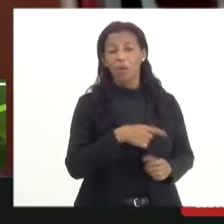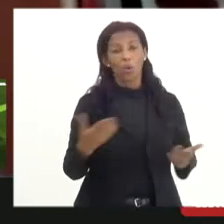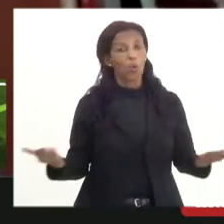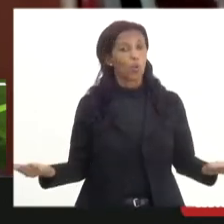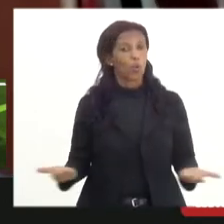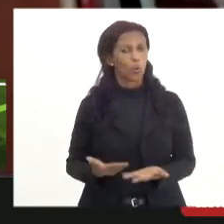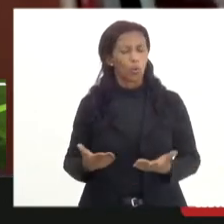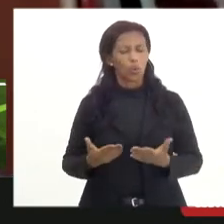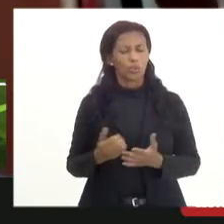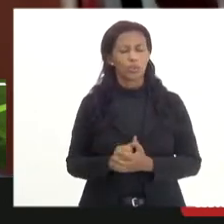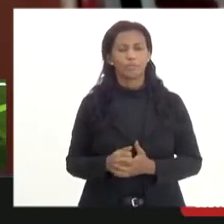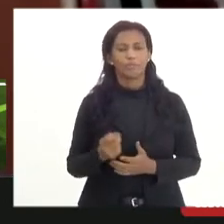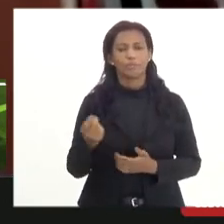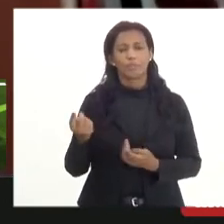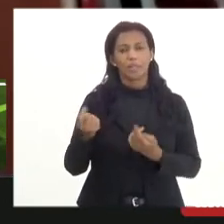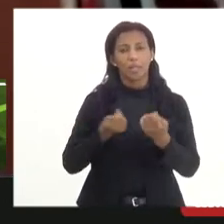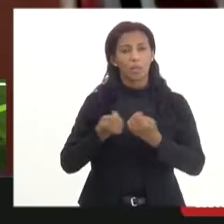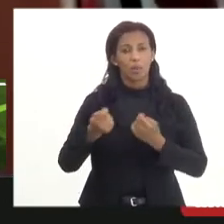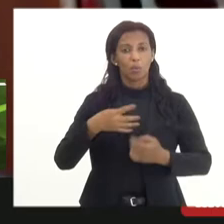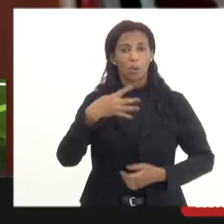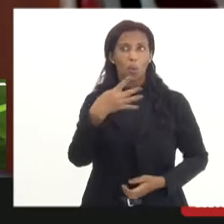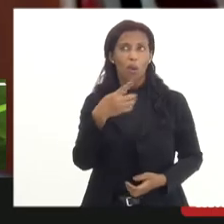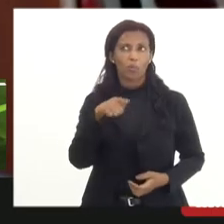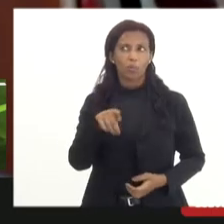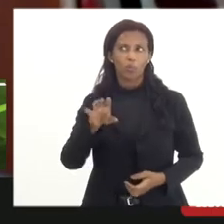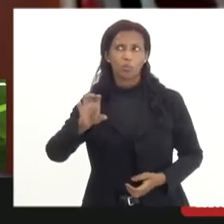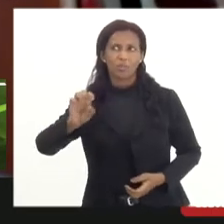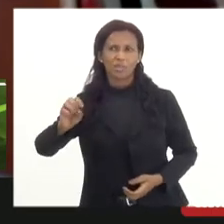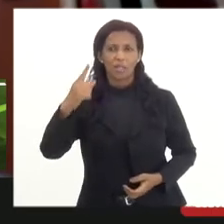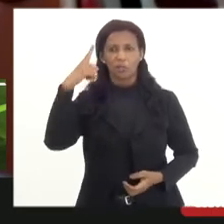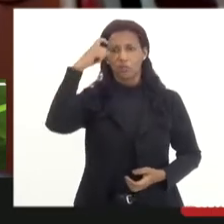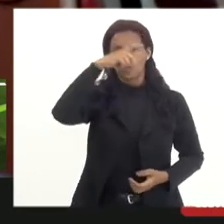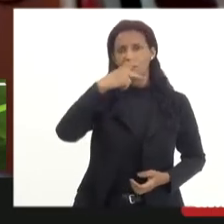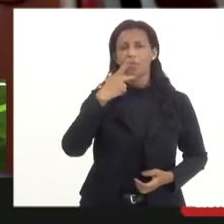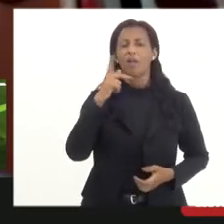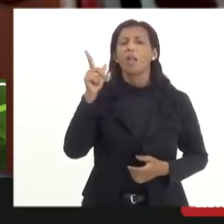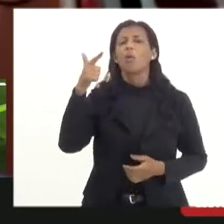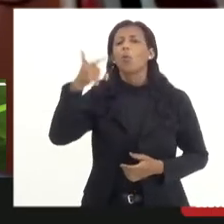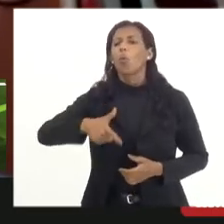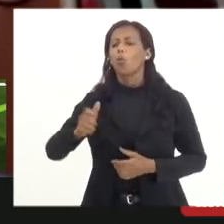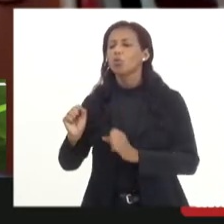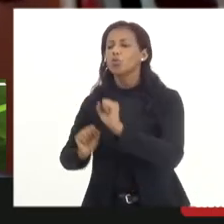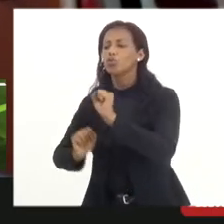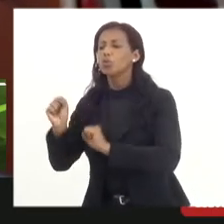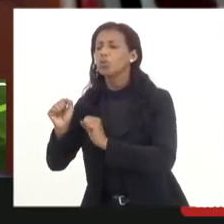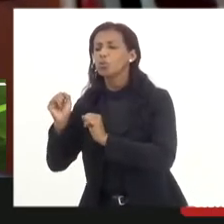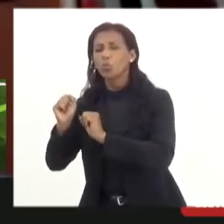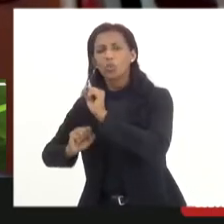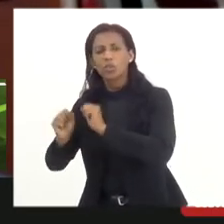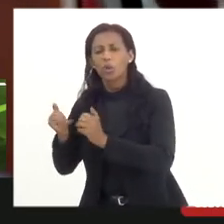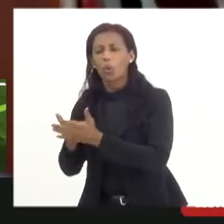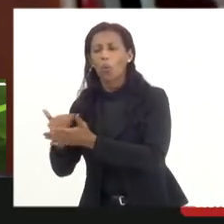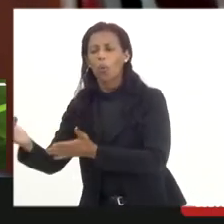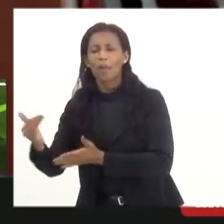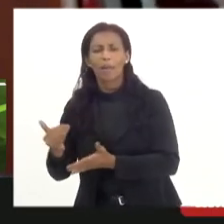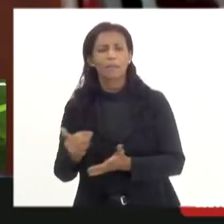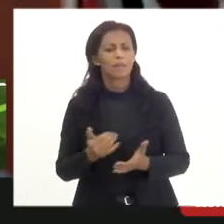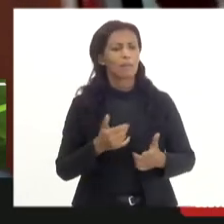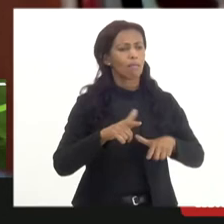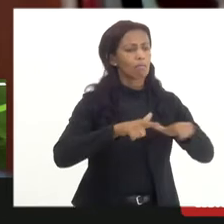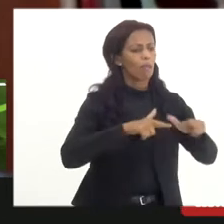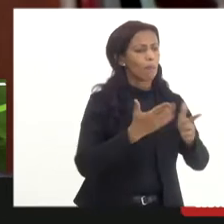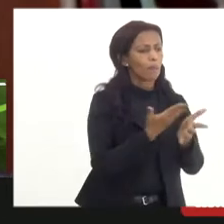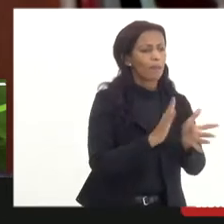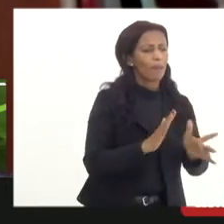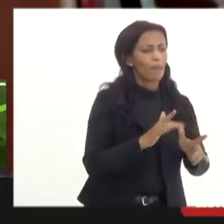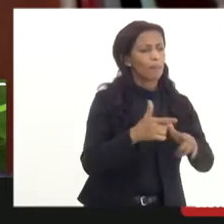da chamada economia 4.0, é difícil dizer onde começa a indústria, onde acaba o serviço, onde acaba o serviço, onde começa a indústria.